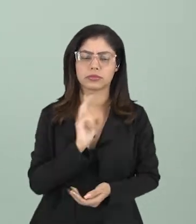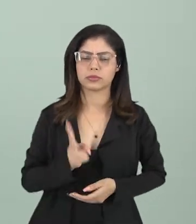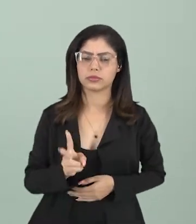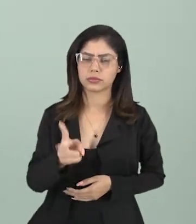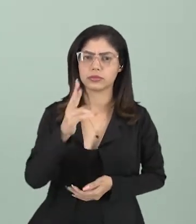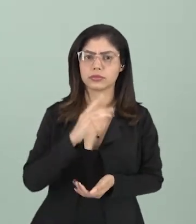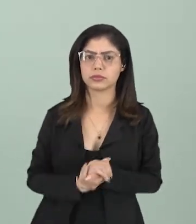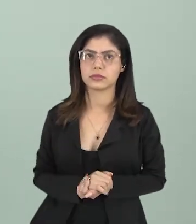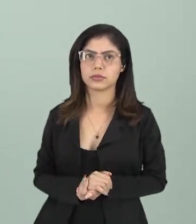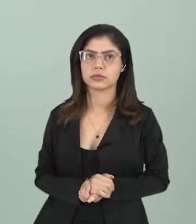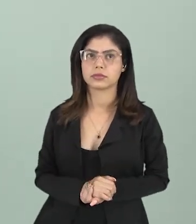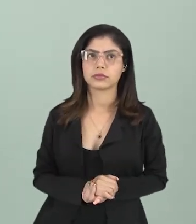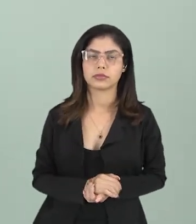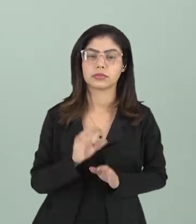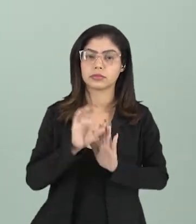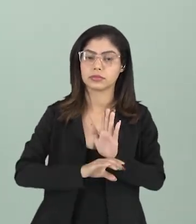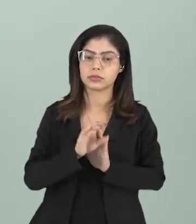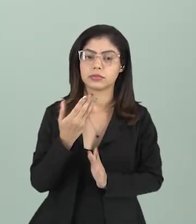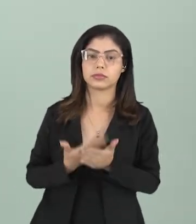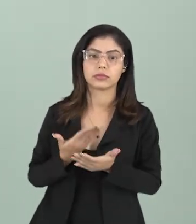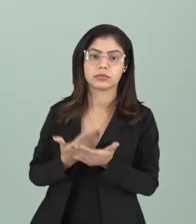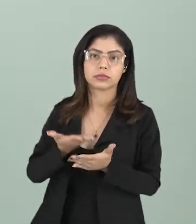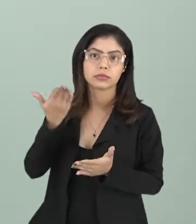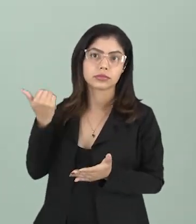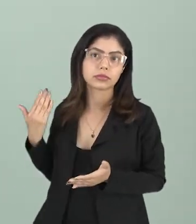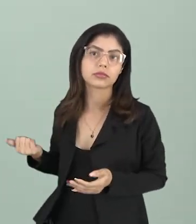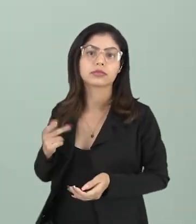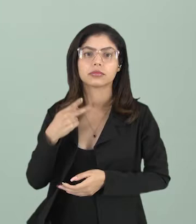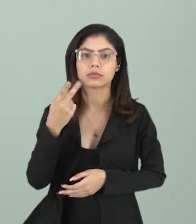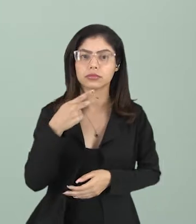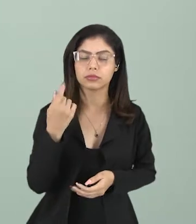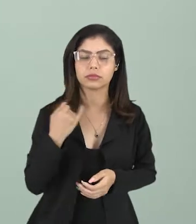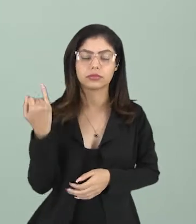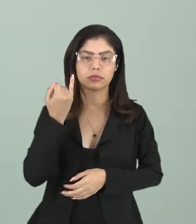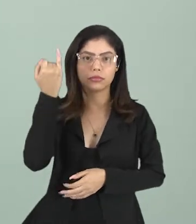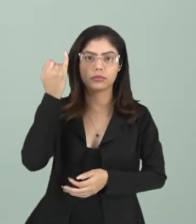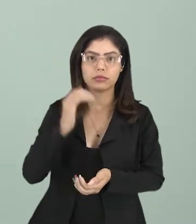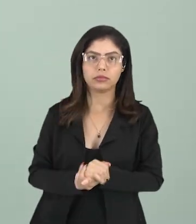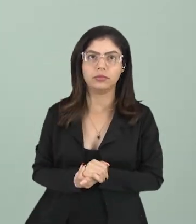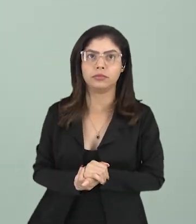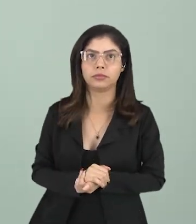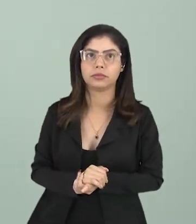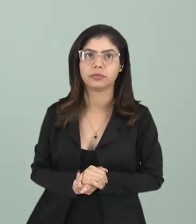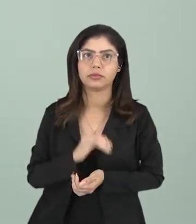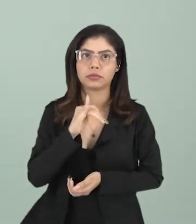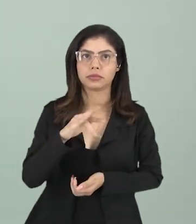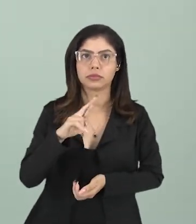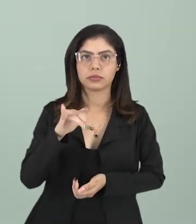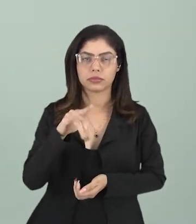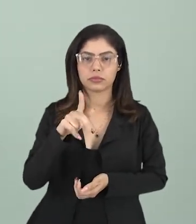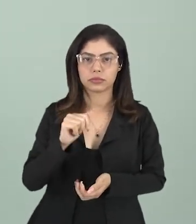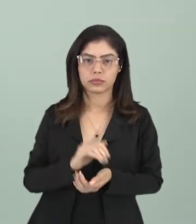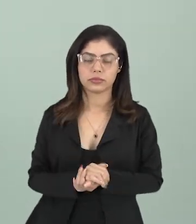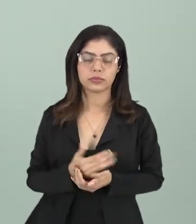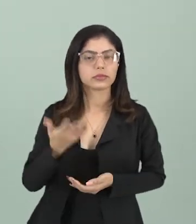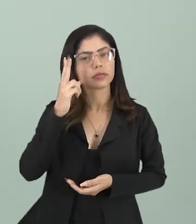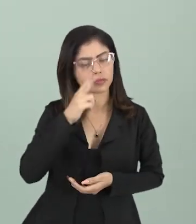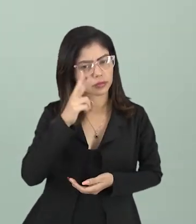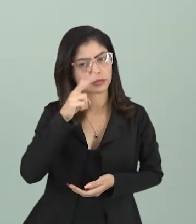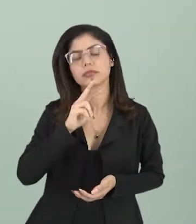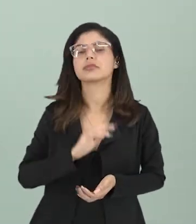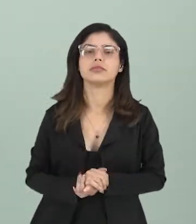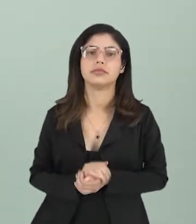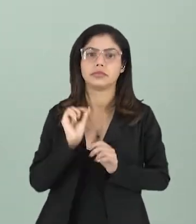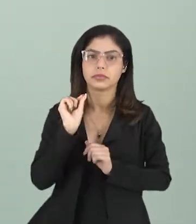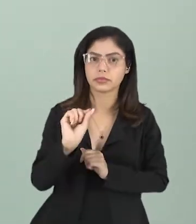dar continuidade ao conteúdo da aula anterior. A gente estava falando sobre os principais tipos de reações inorgânicas e hoje a gente vai estar relembrando